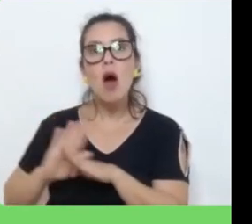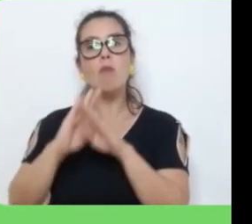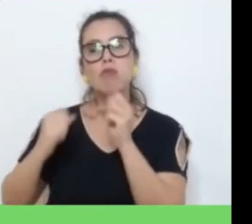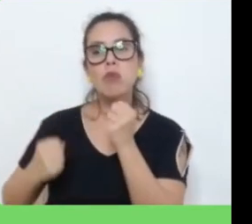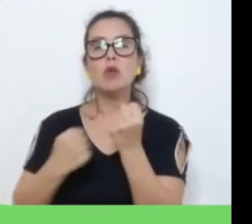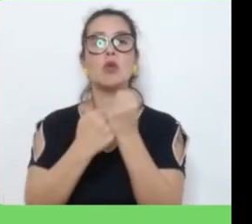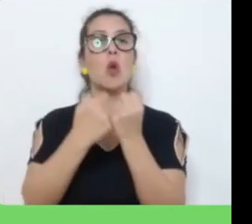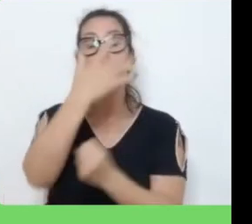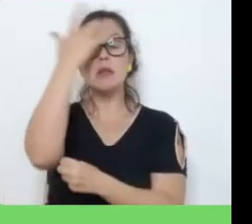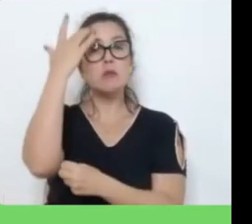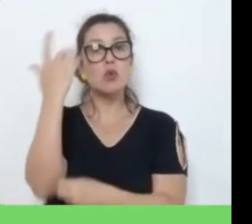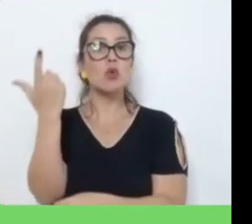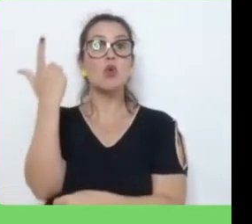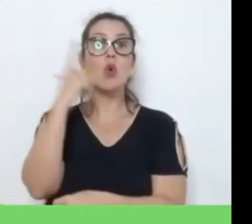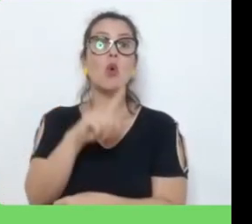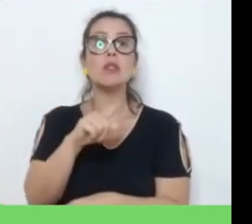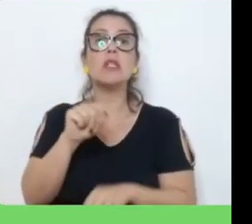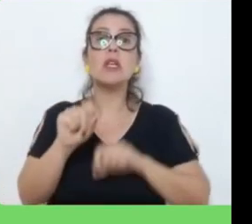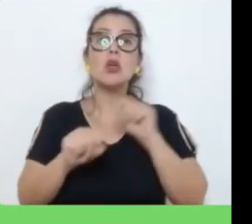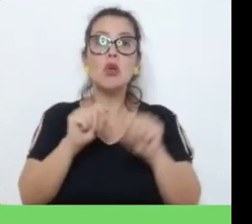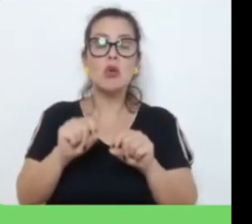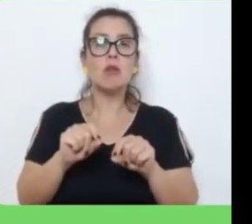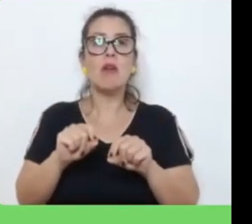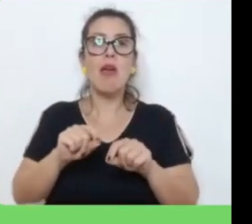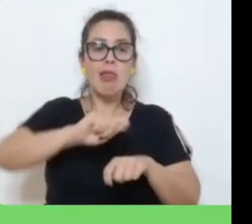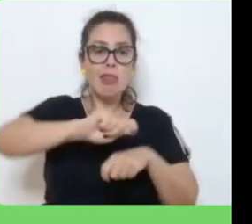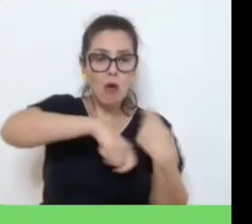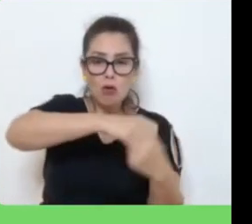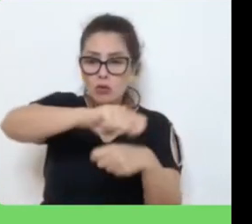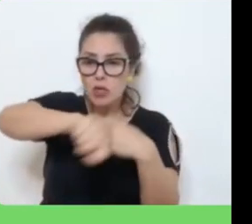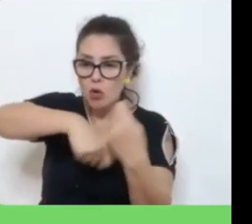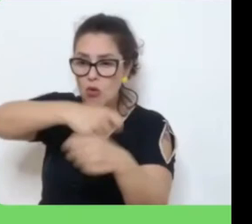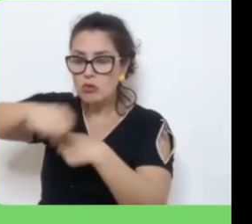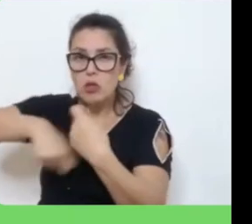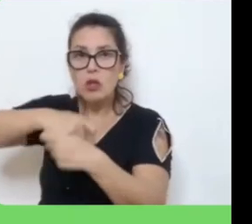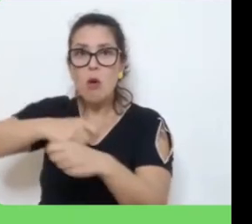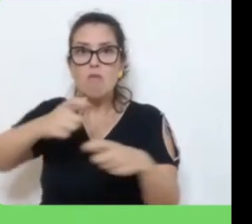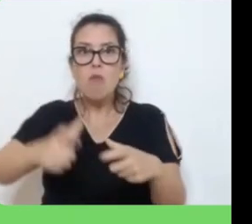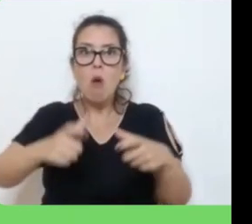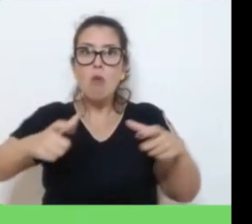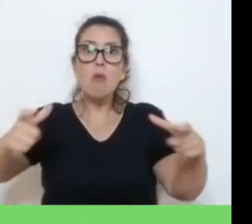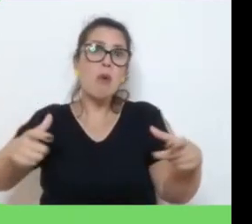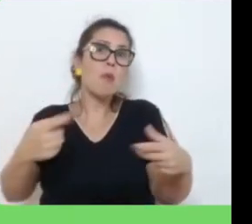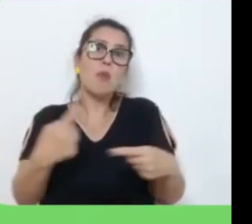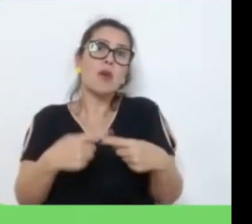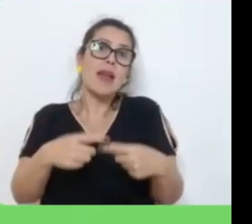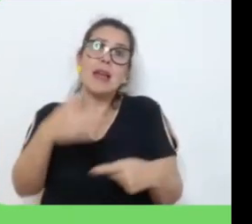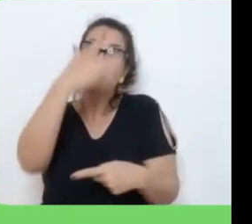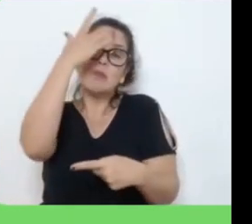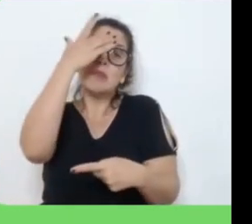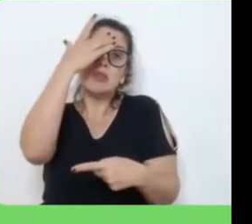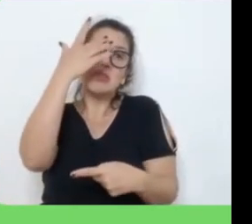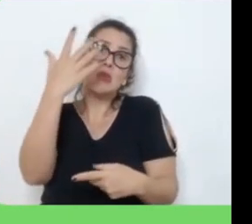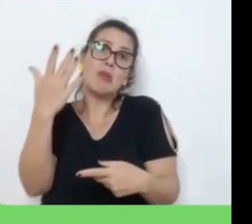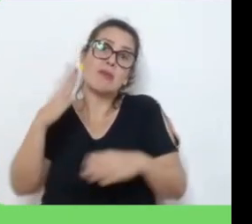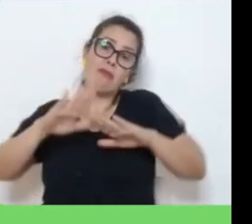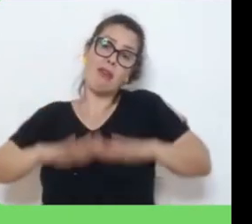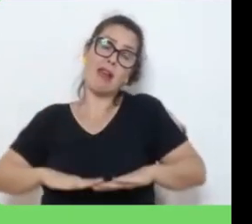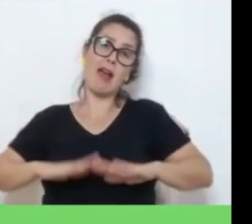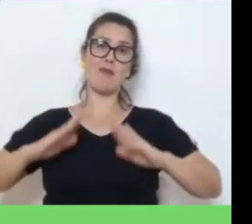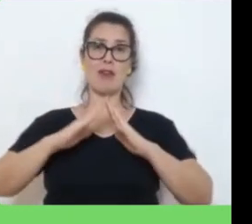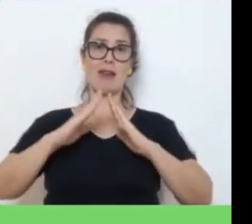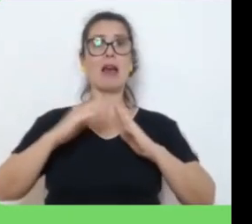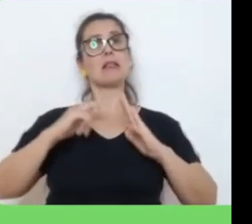as pessoas agilizarem a fazer realizar os negócios por quê Porque as pessoas estavam em casa e aí as pessoas jogavam muito